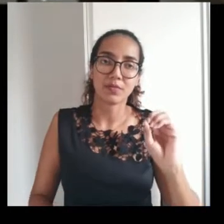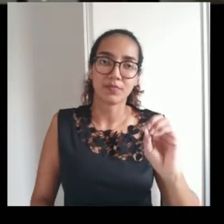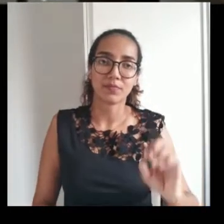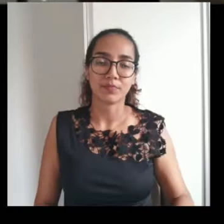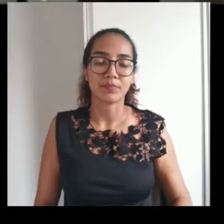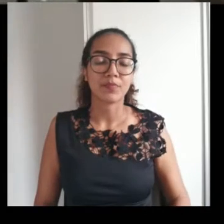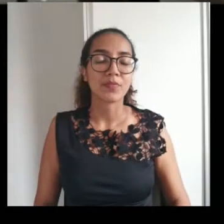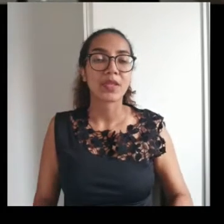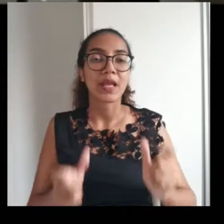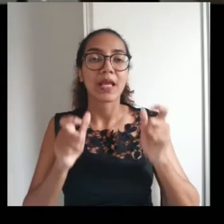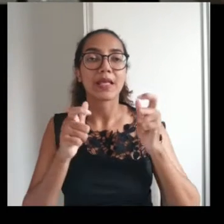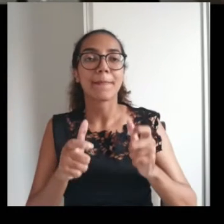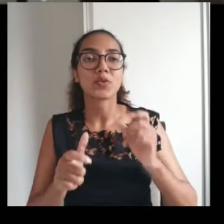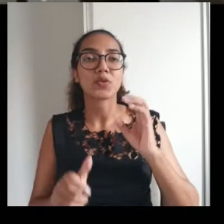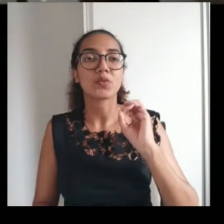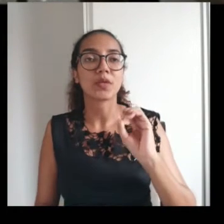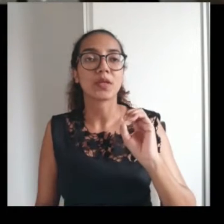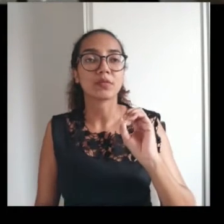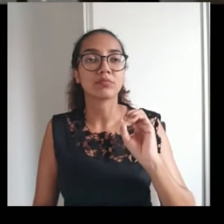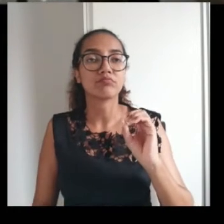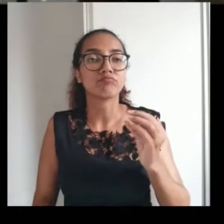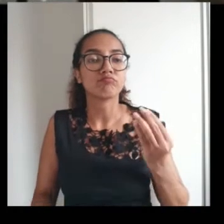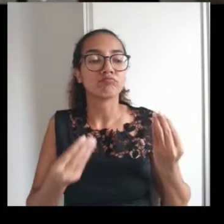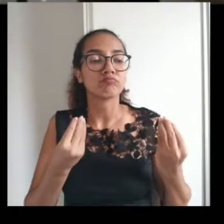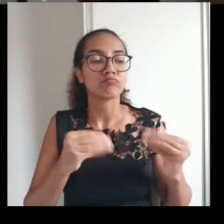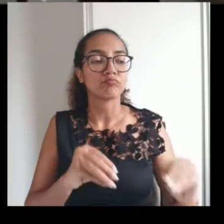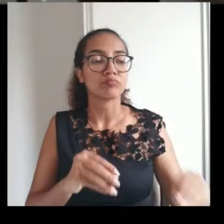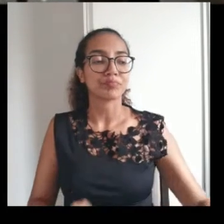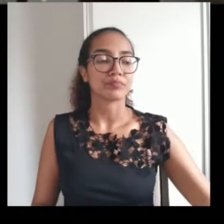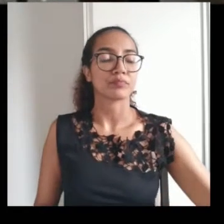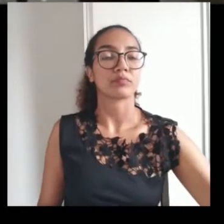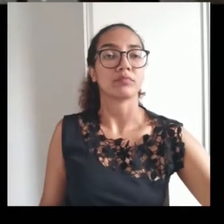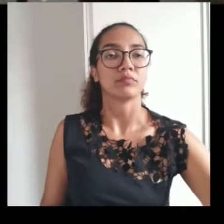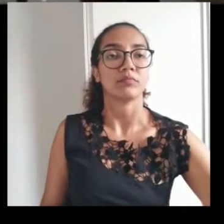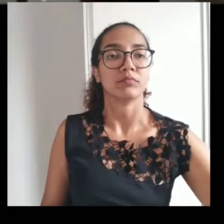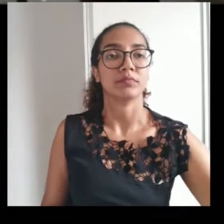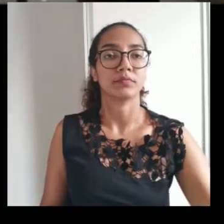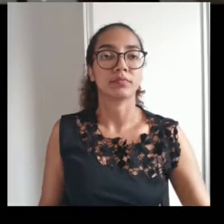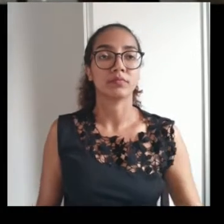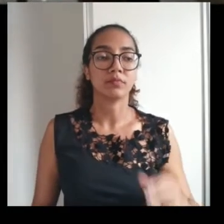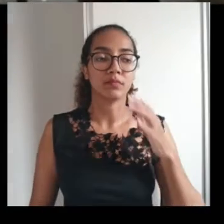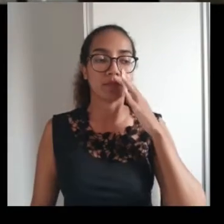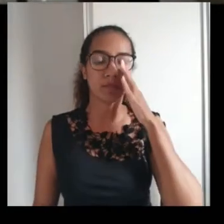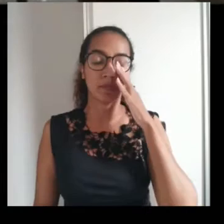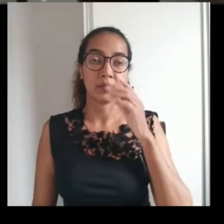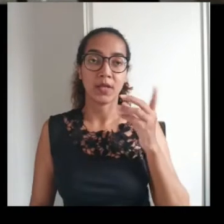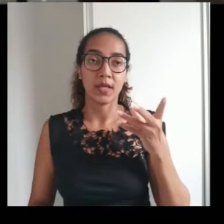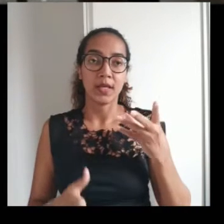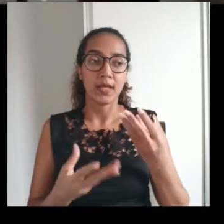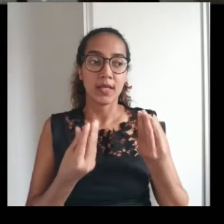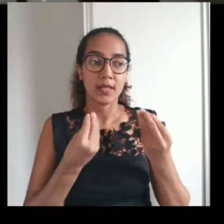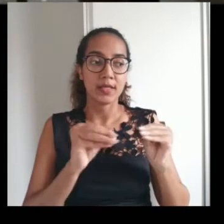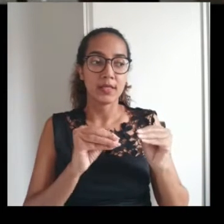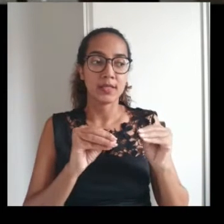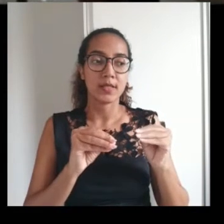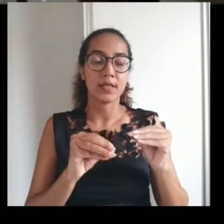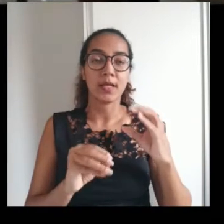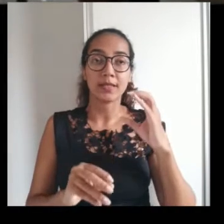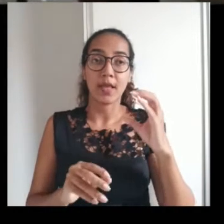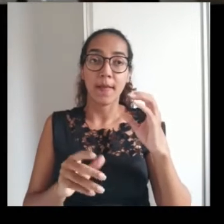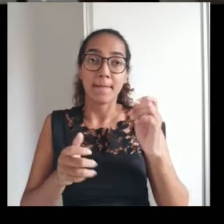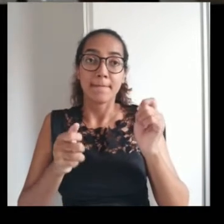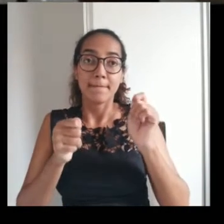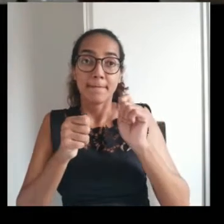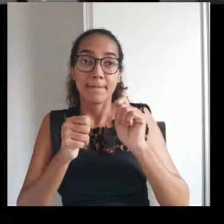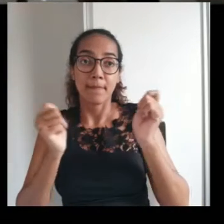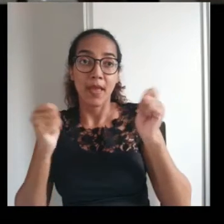posição 0, insira a conta C. Faça com que a posição 0 aponte para o objeto que eu